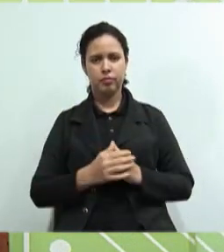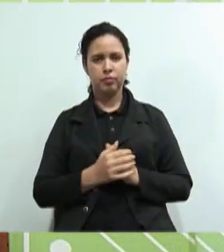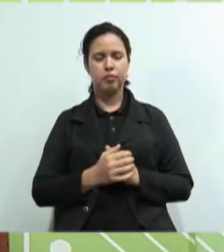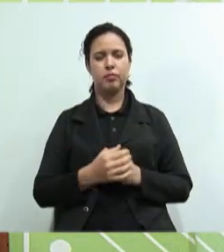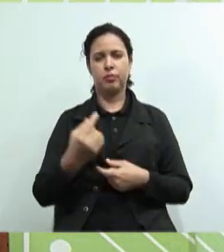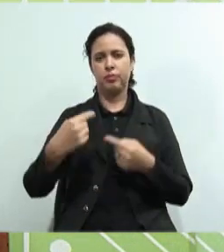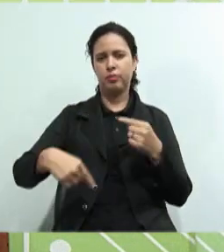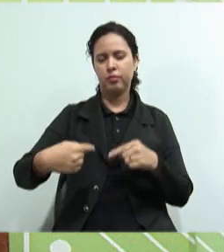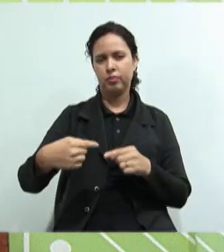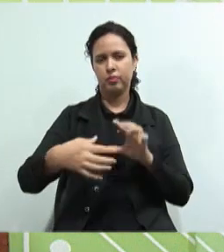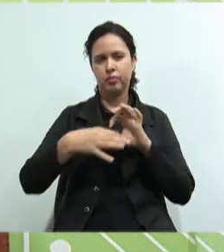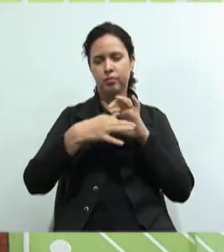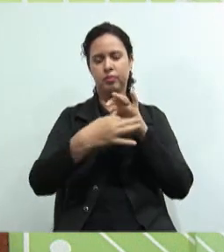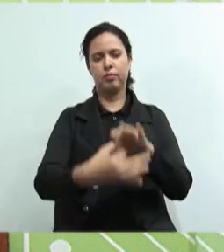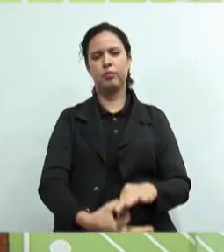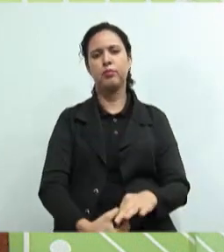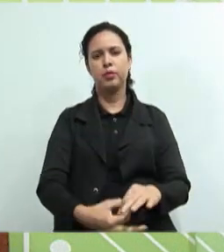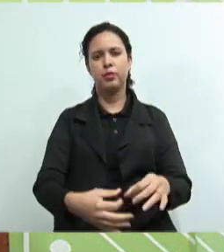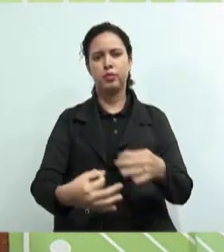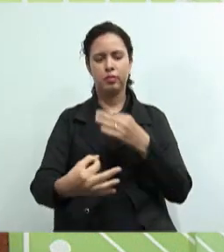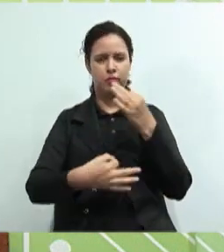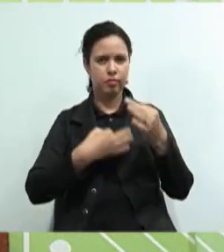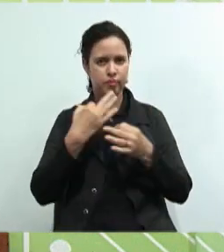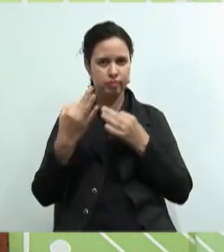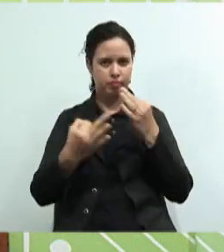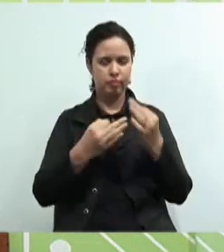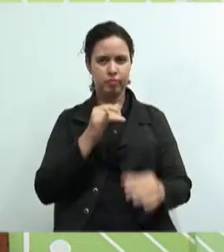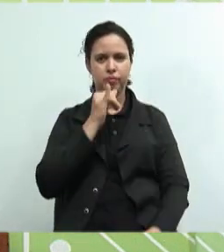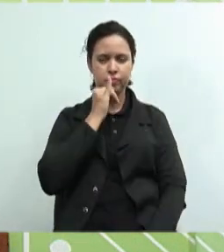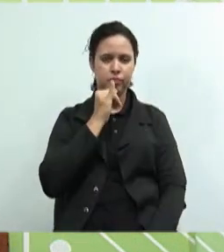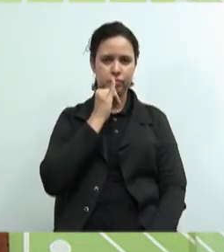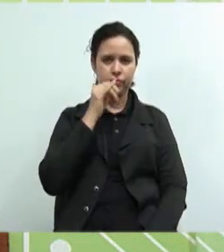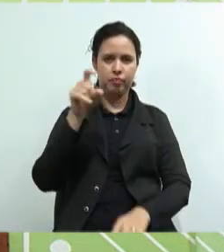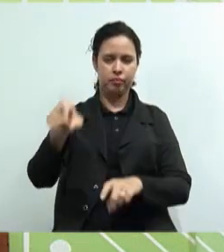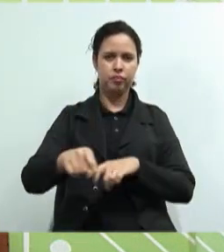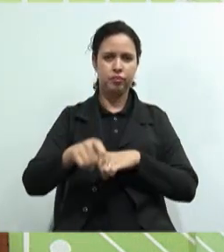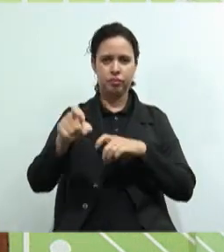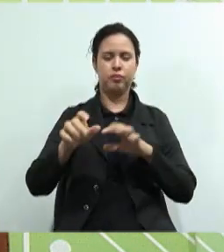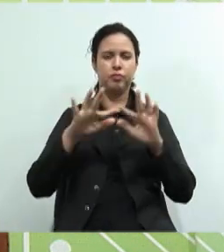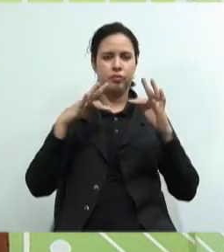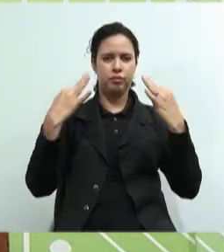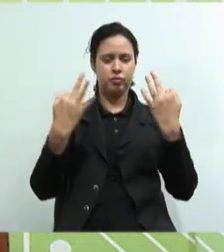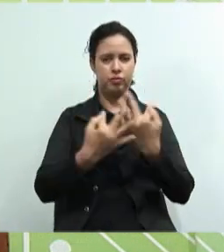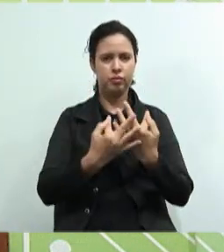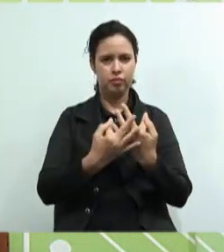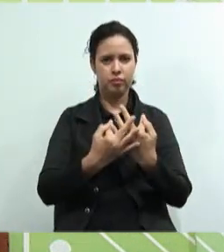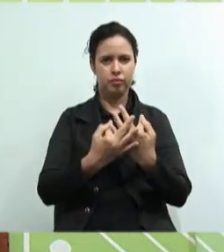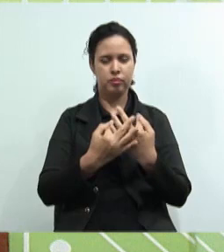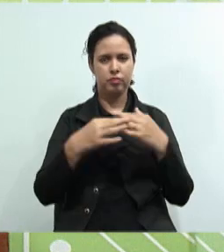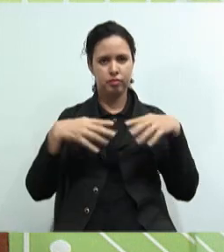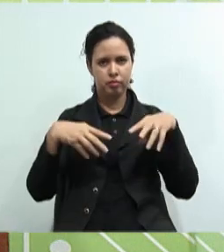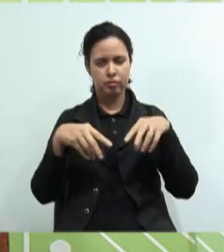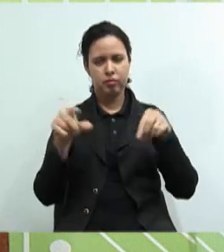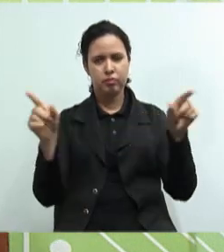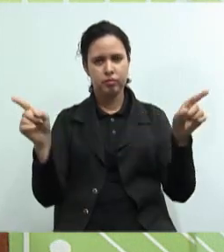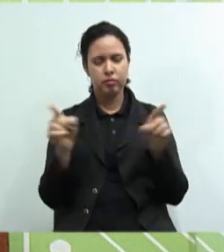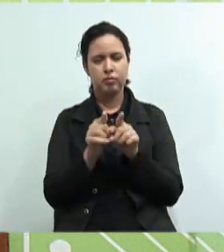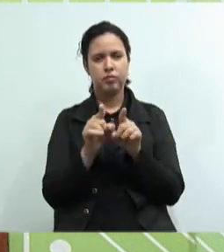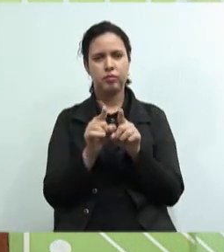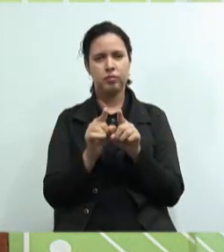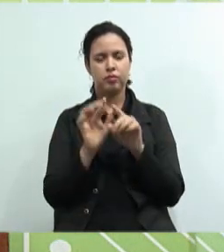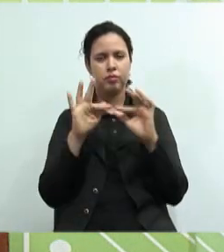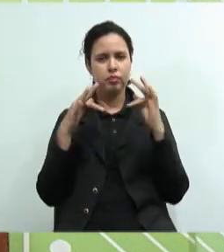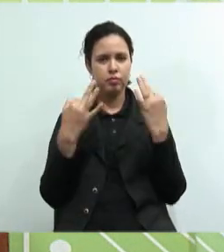discutindo no contexto do que nós comentamos nas últimas aulas, por exemplo, da agricultura familiar, que é uma propriedade pequena de terra, a família que